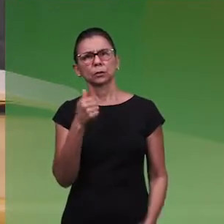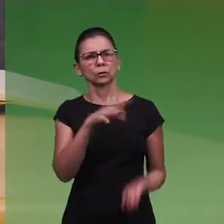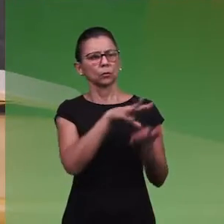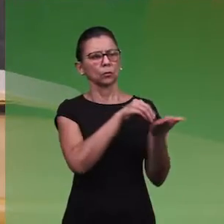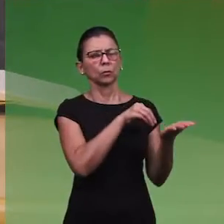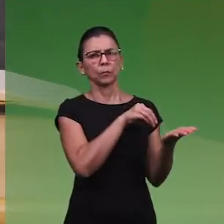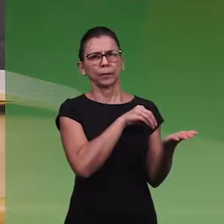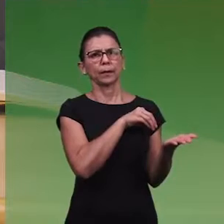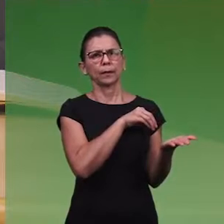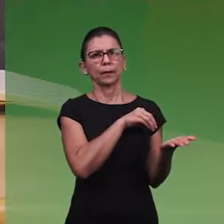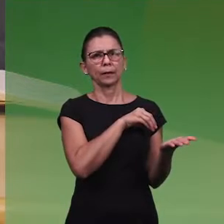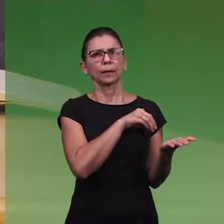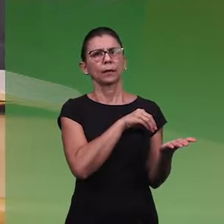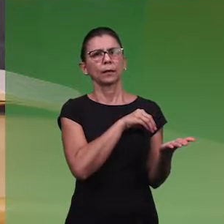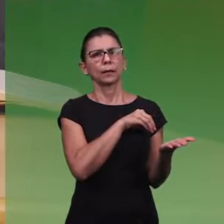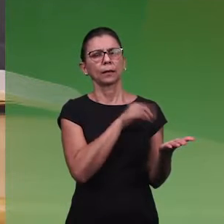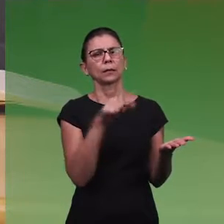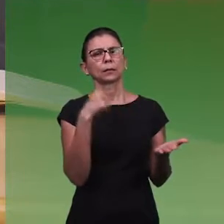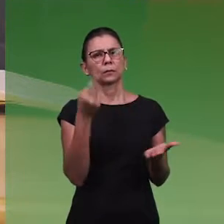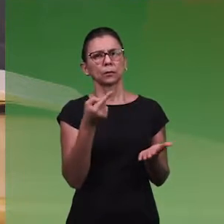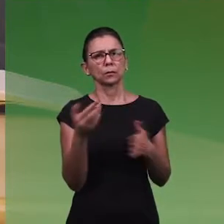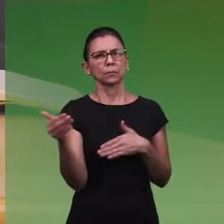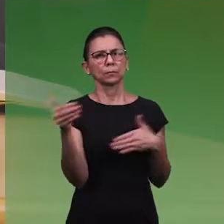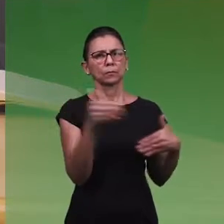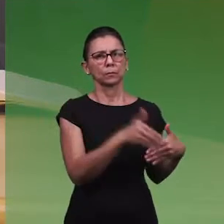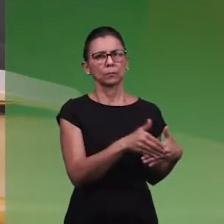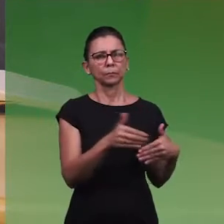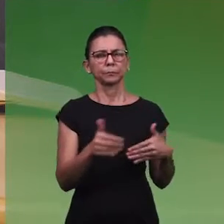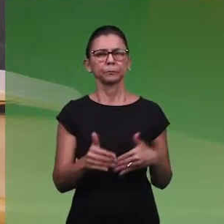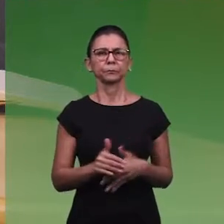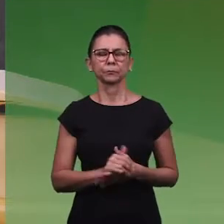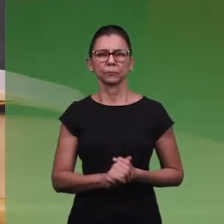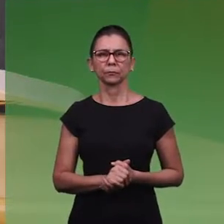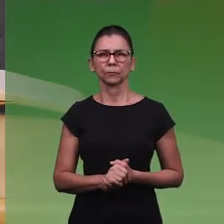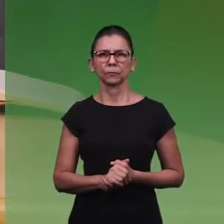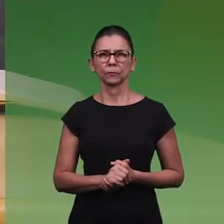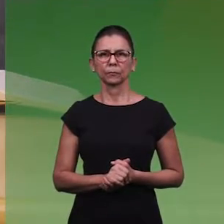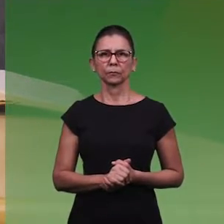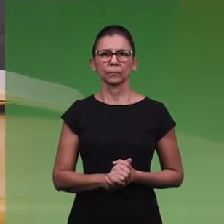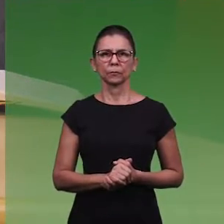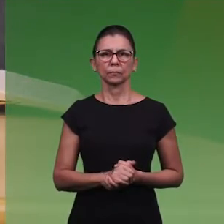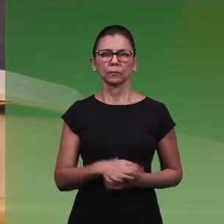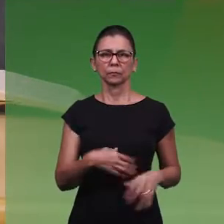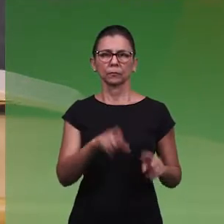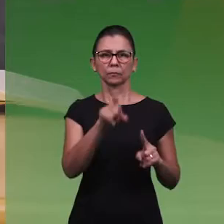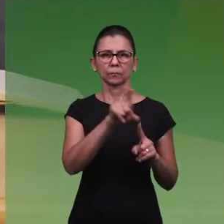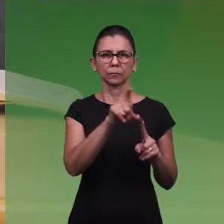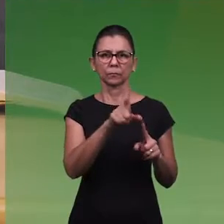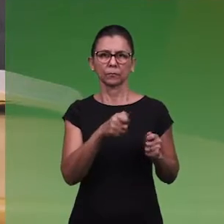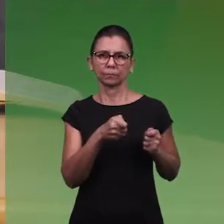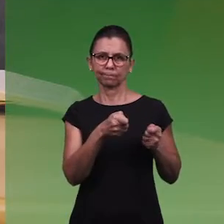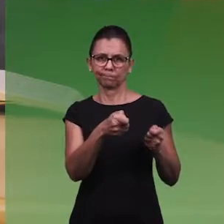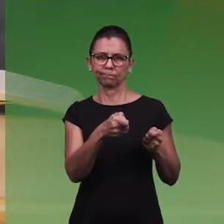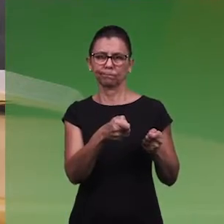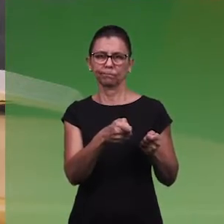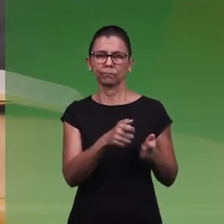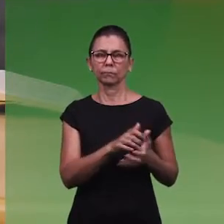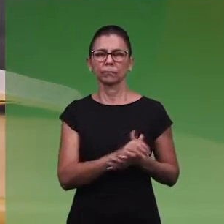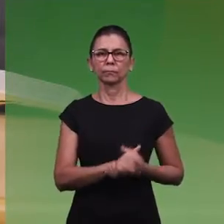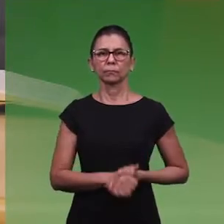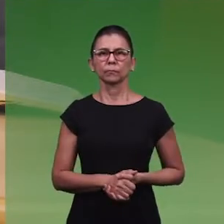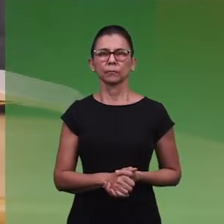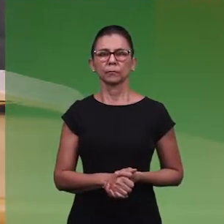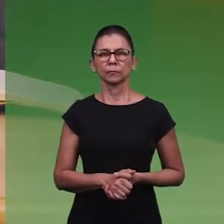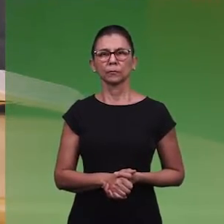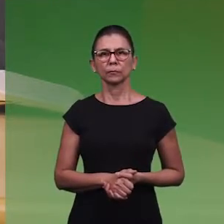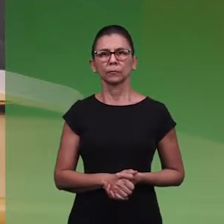fez, vai ter o mesmo destino, Endor. E se a obra de Deus no sentido global